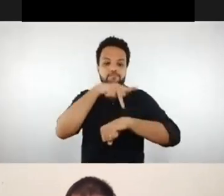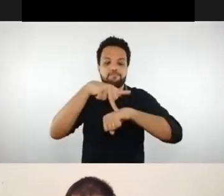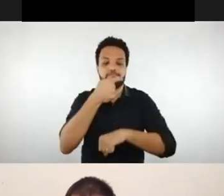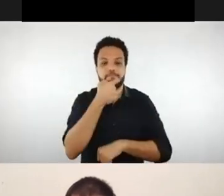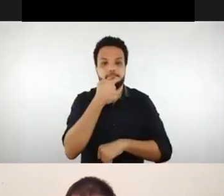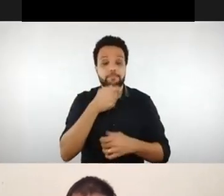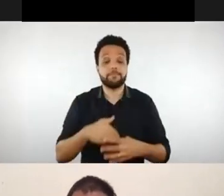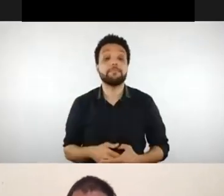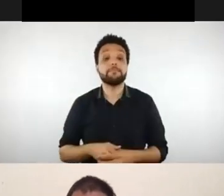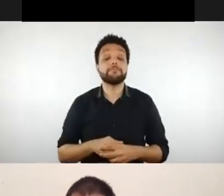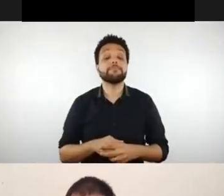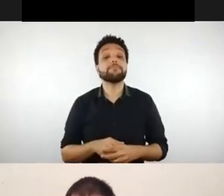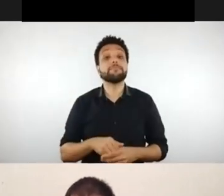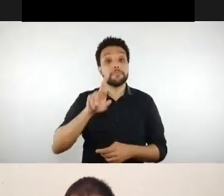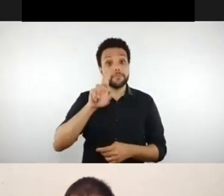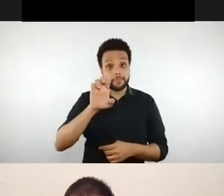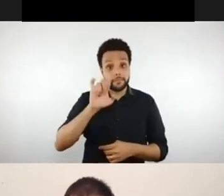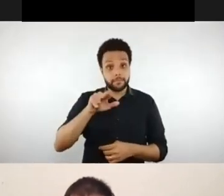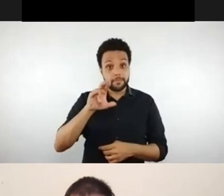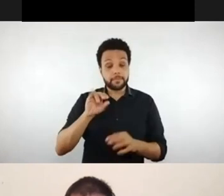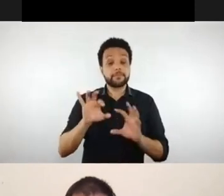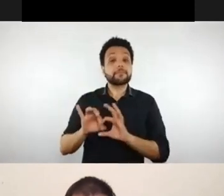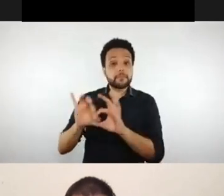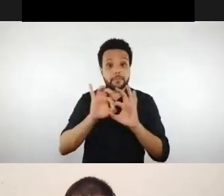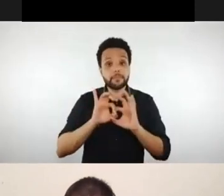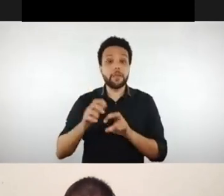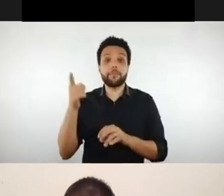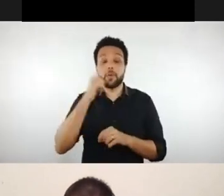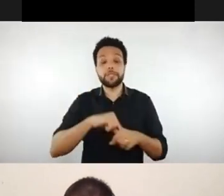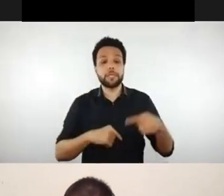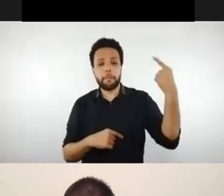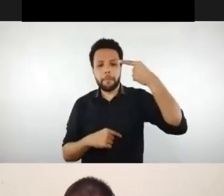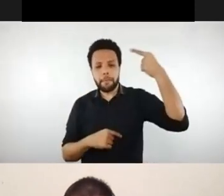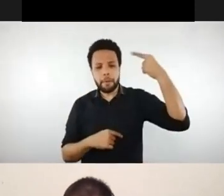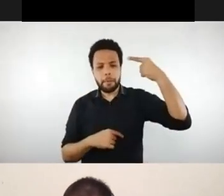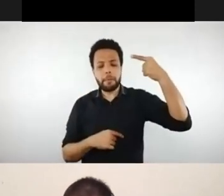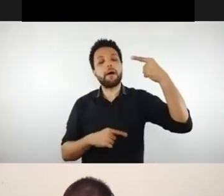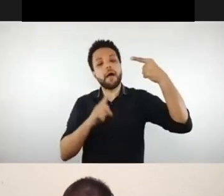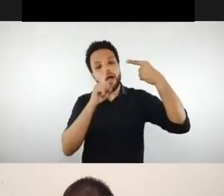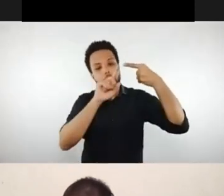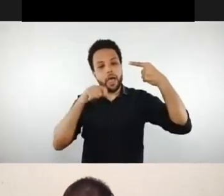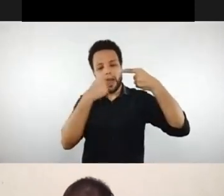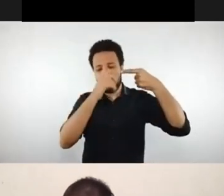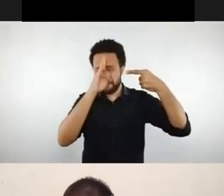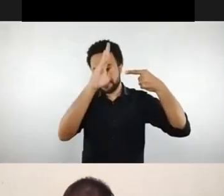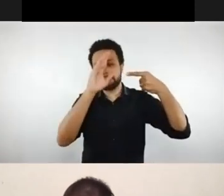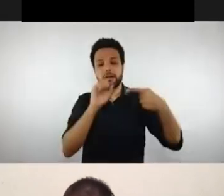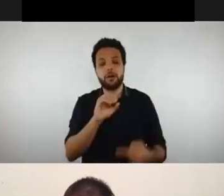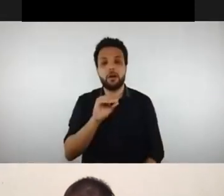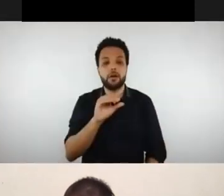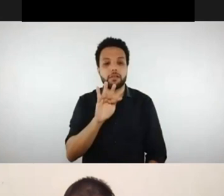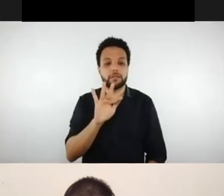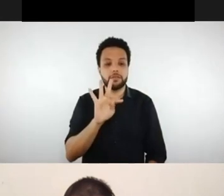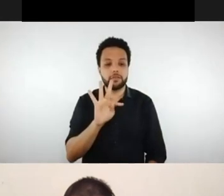O Reino Unido continuou no topo dos rankings de soft power, né? E Ken Loach é uma ferramenta de